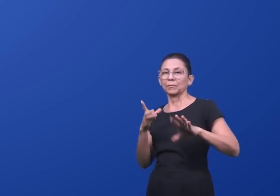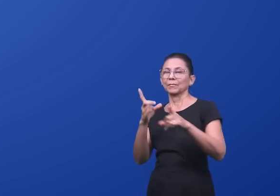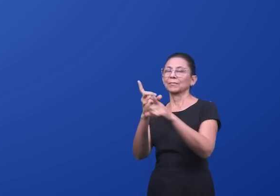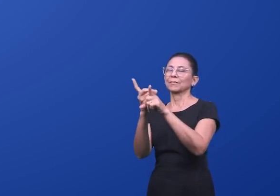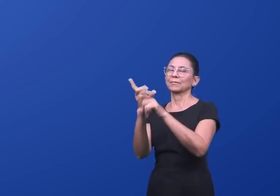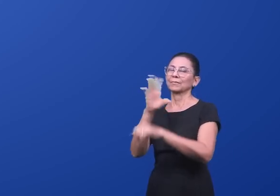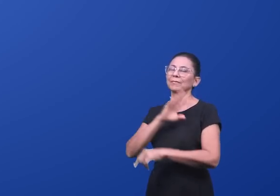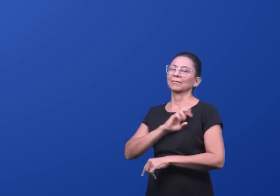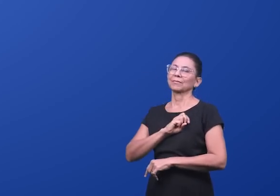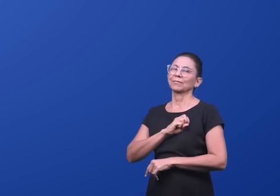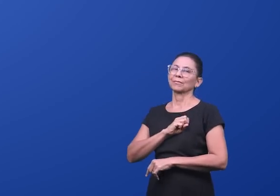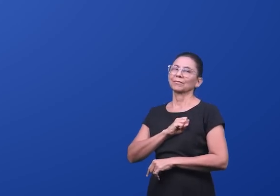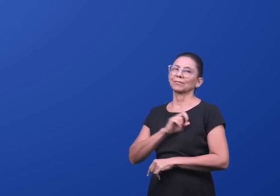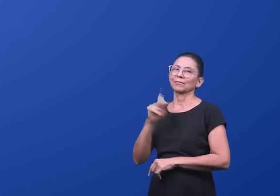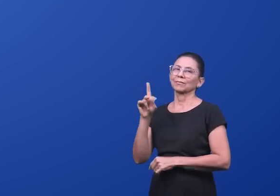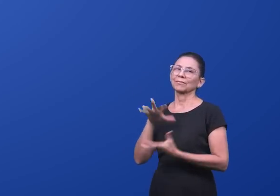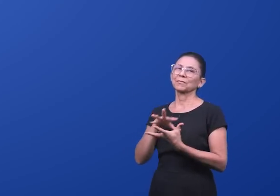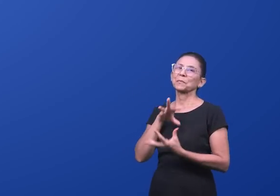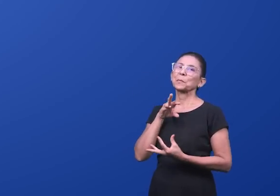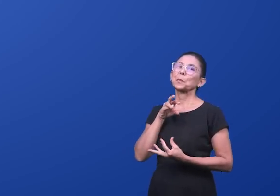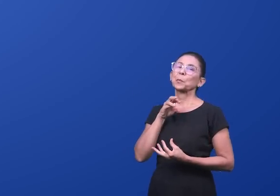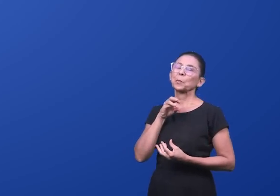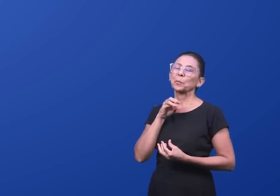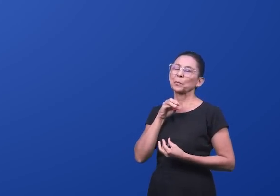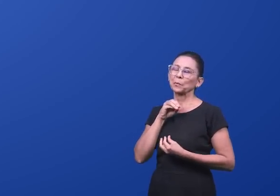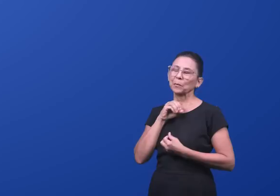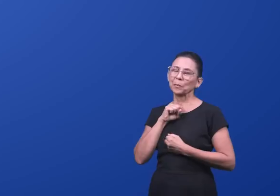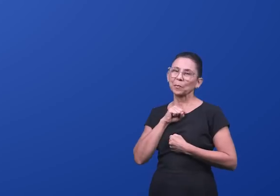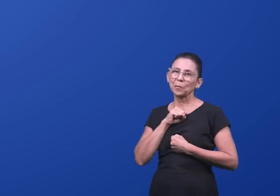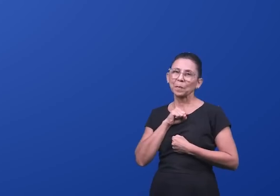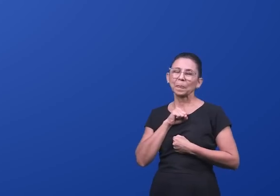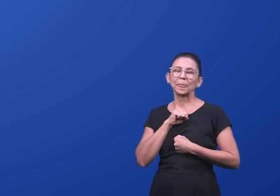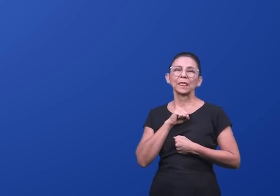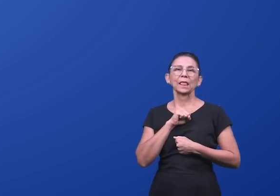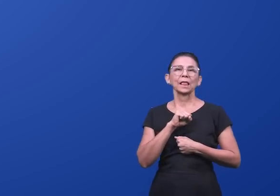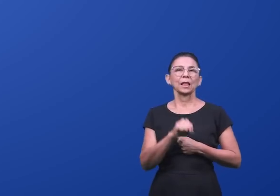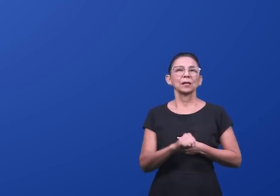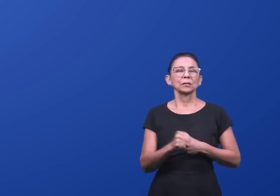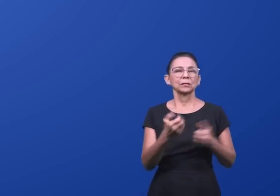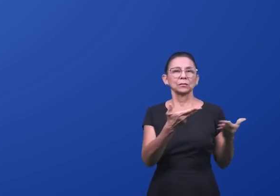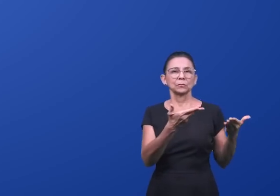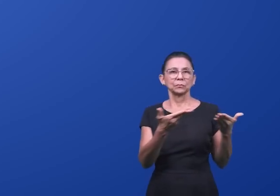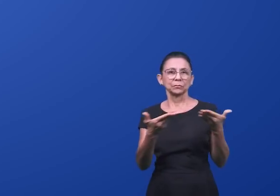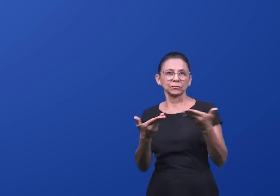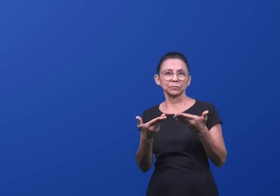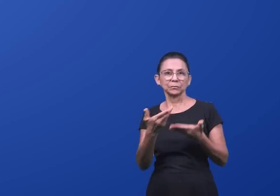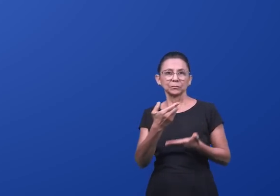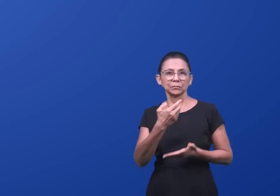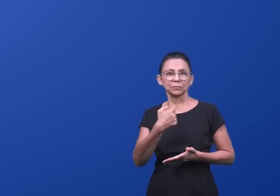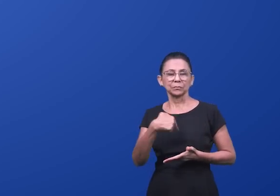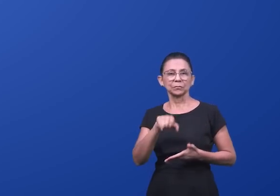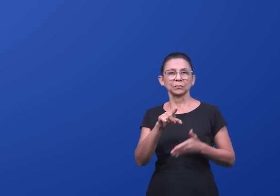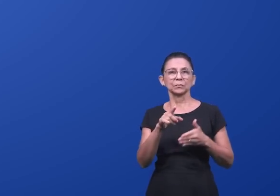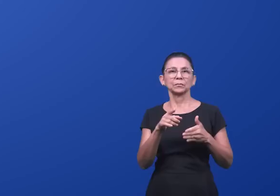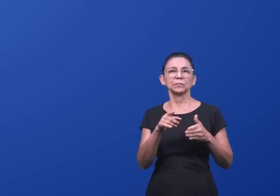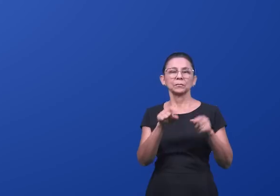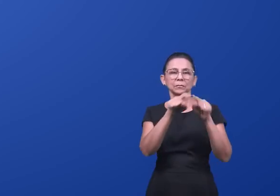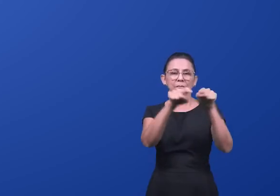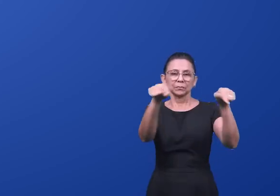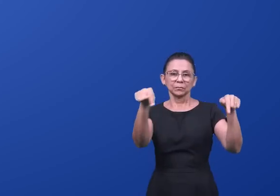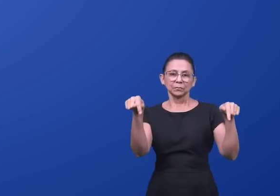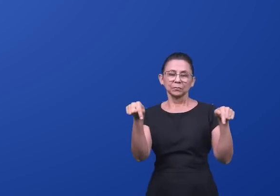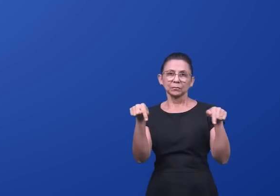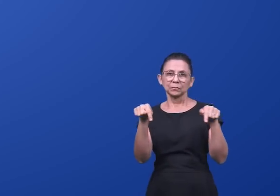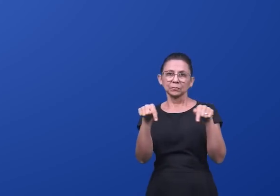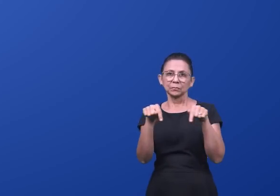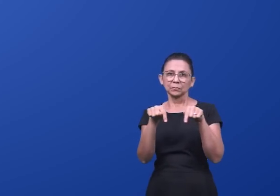sua alma, o detém e o introduz na recâmara. Agora ela conclama